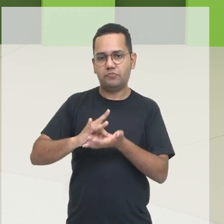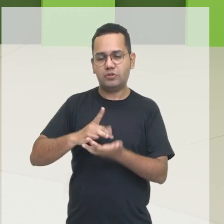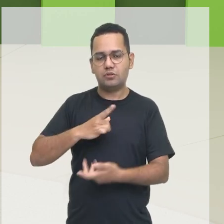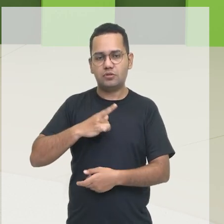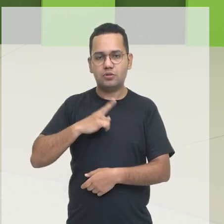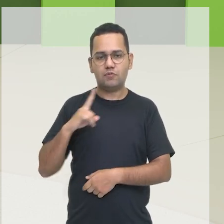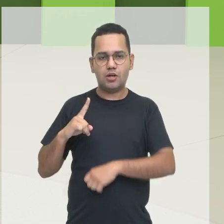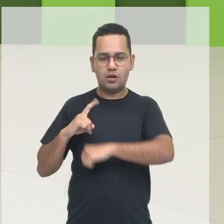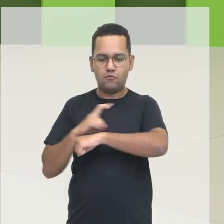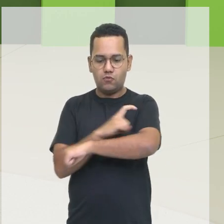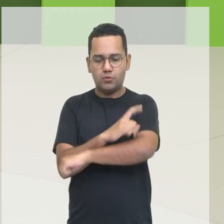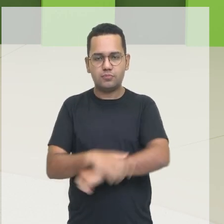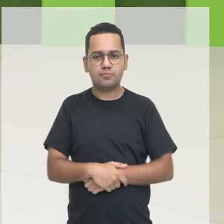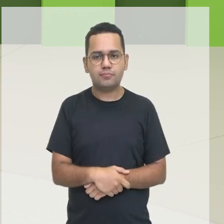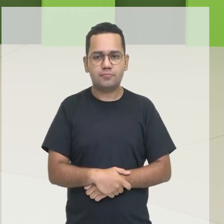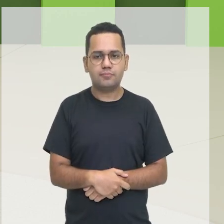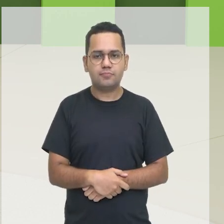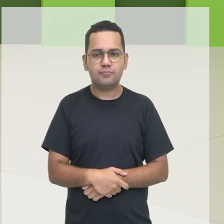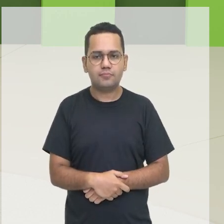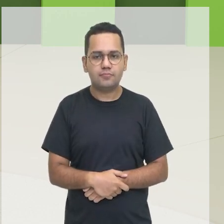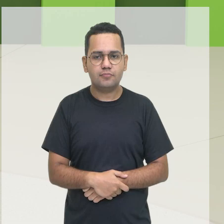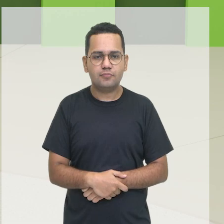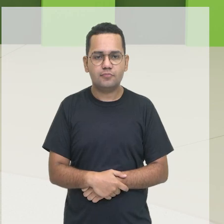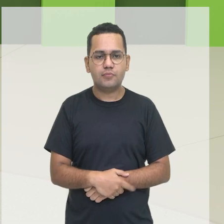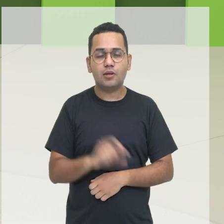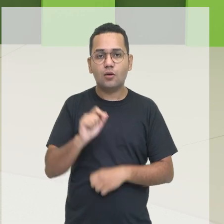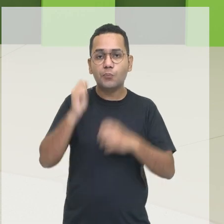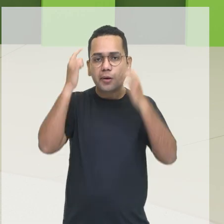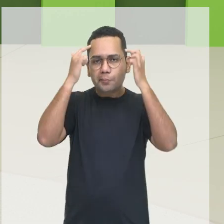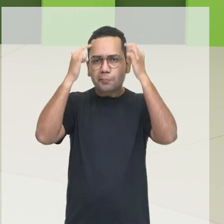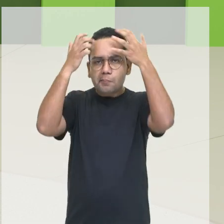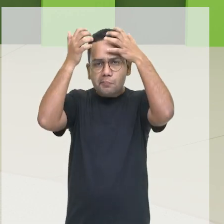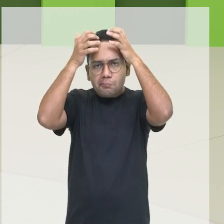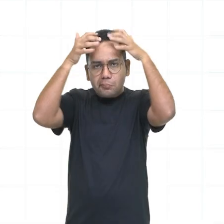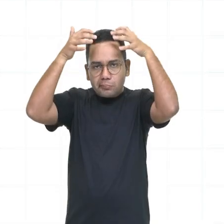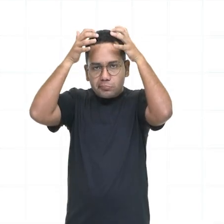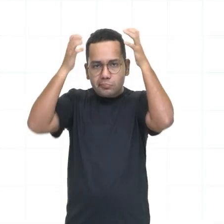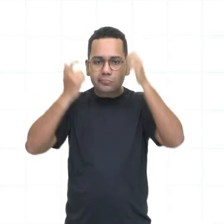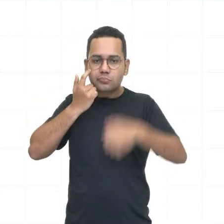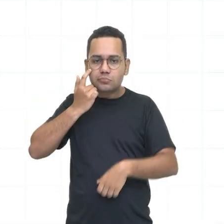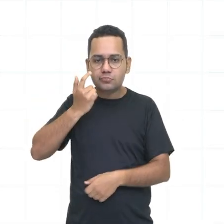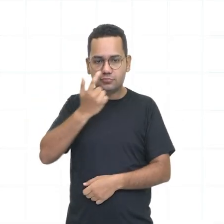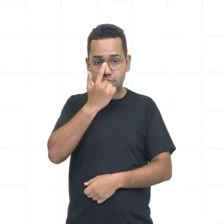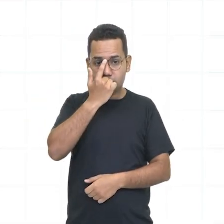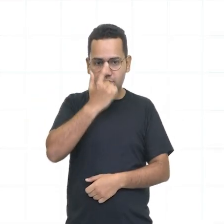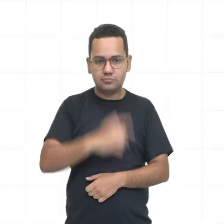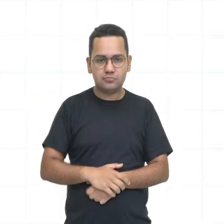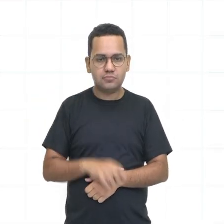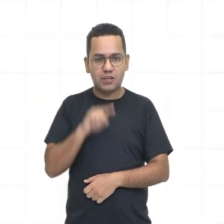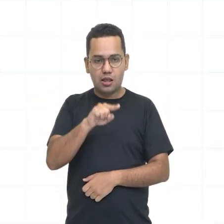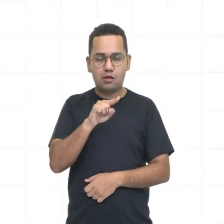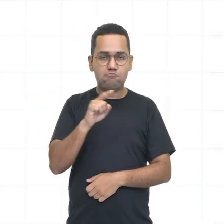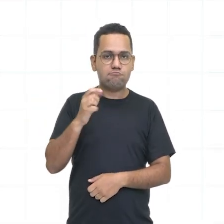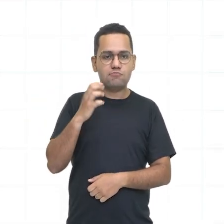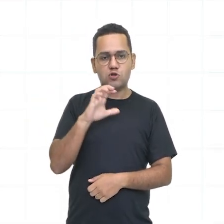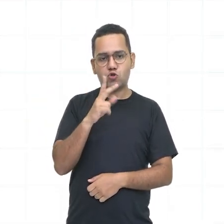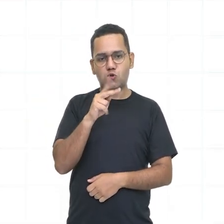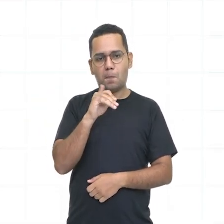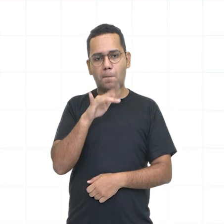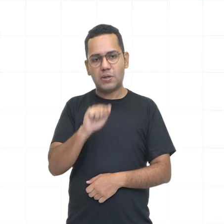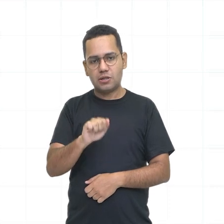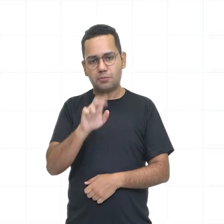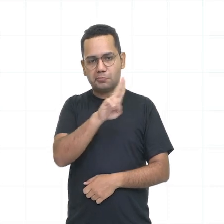que é as características dos crânios, né? Então nós temos aí o crânio de um chimpanzé, o crânio